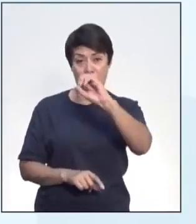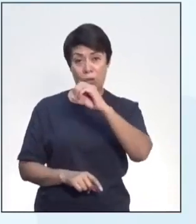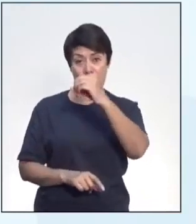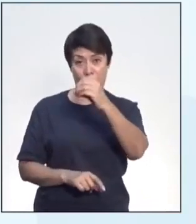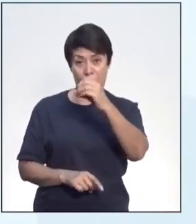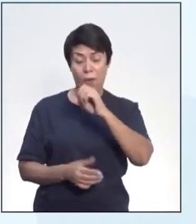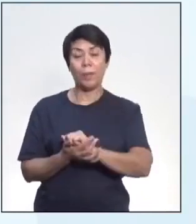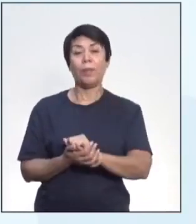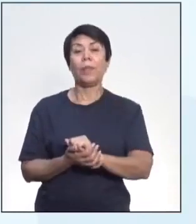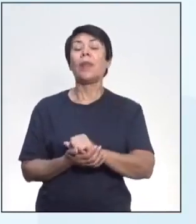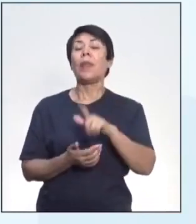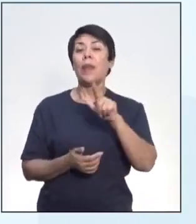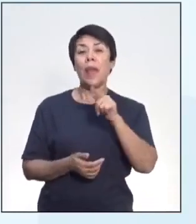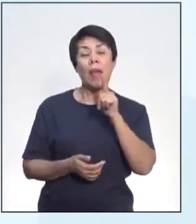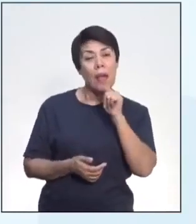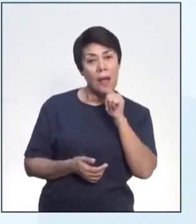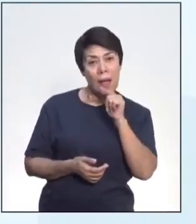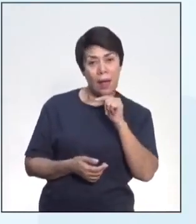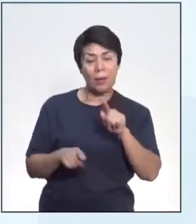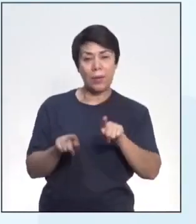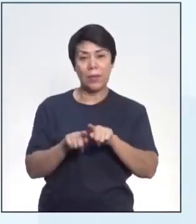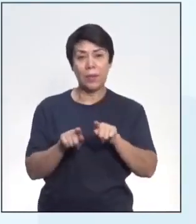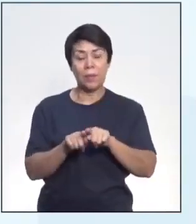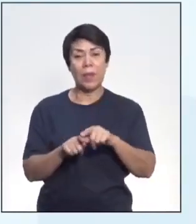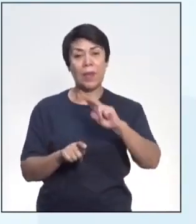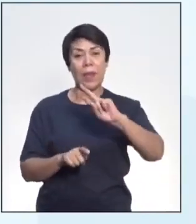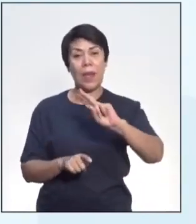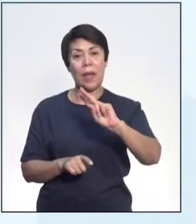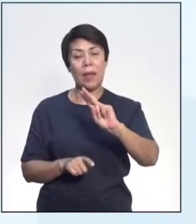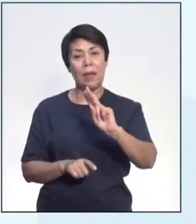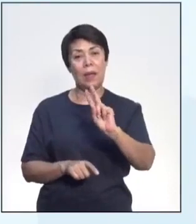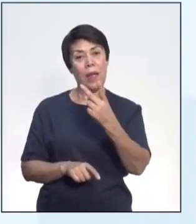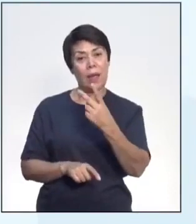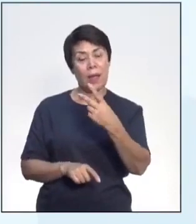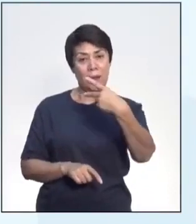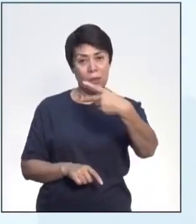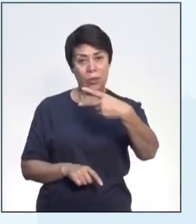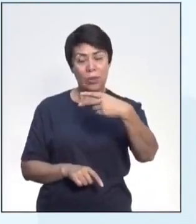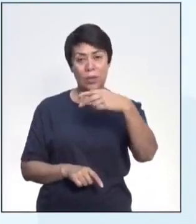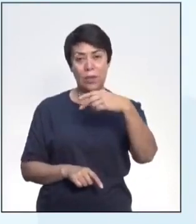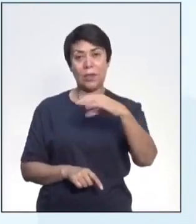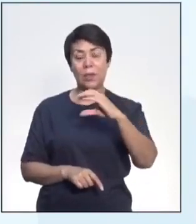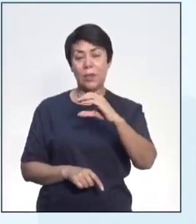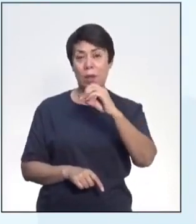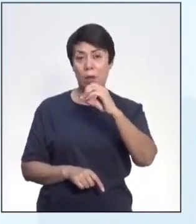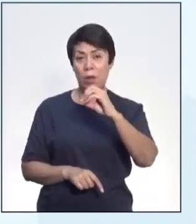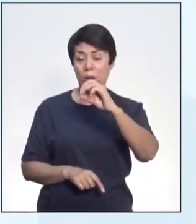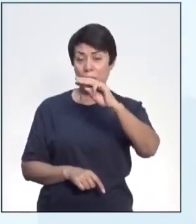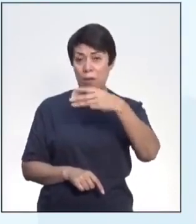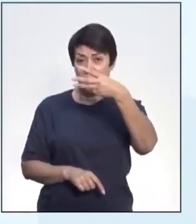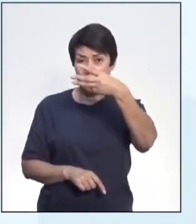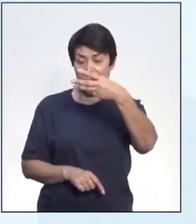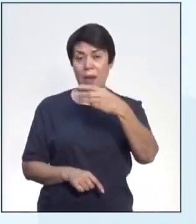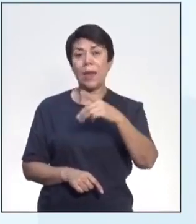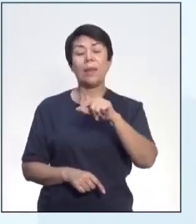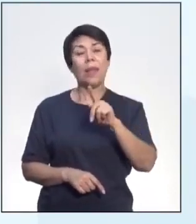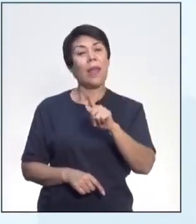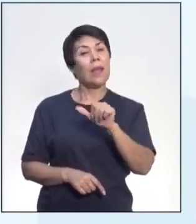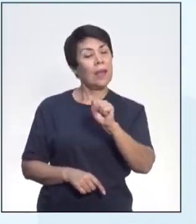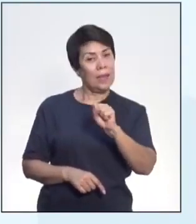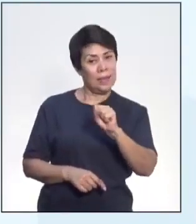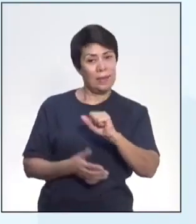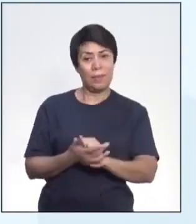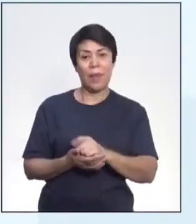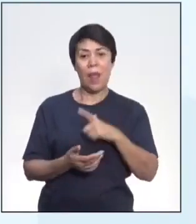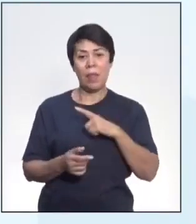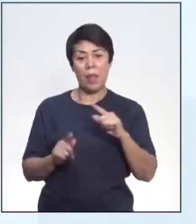líquido, que está em equilíbrio com H2CO3 no estado gasoso. Então, eu tenho no